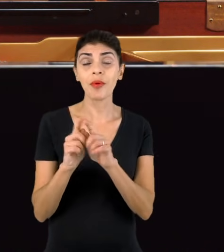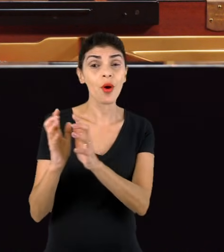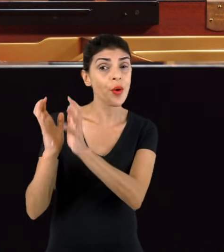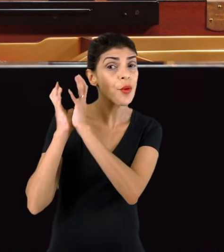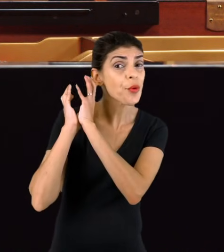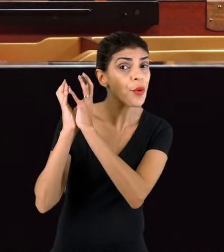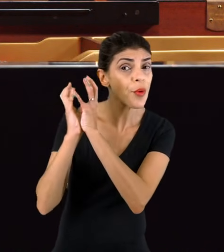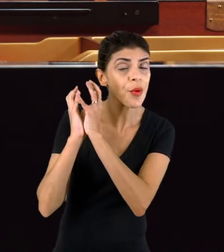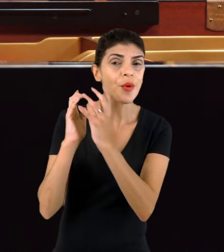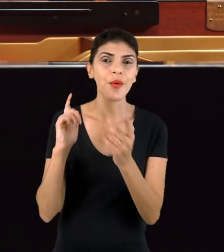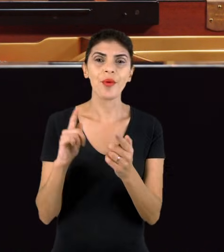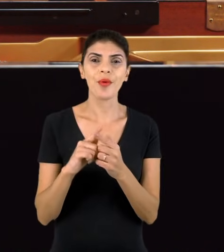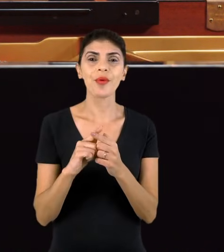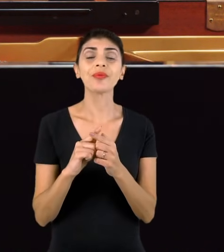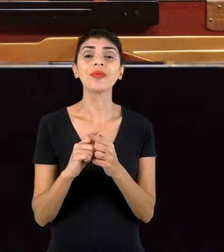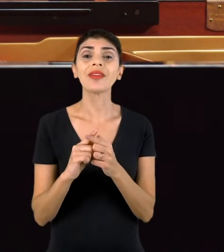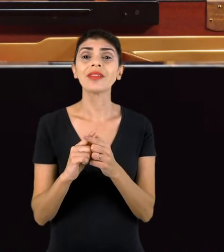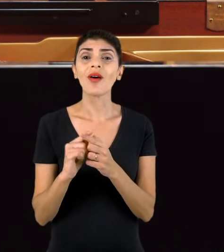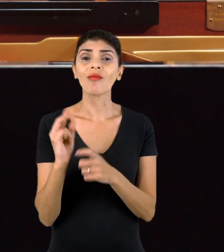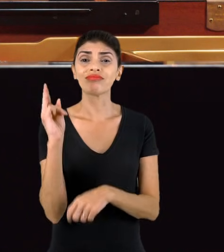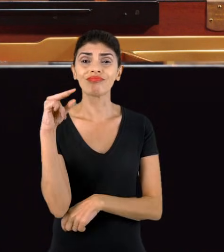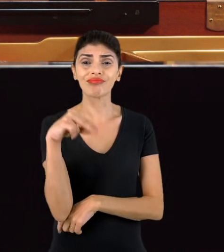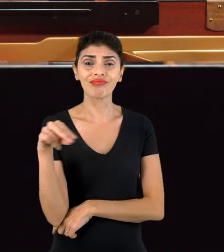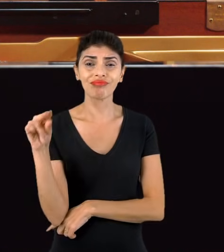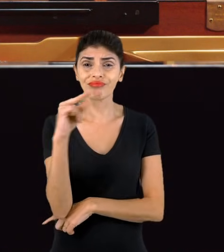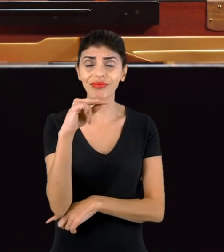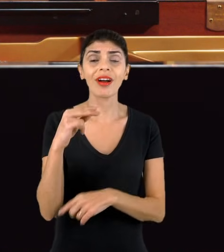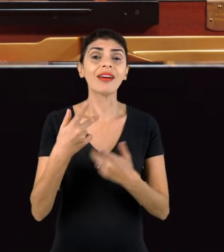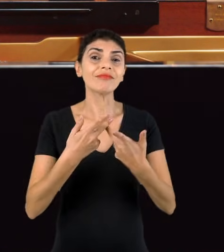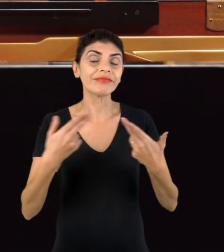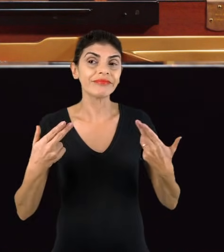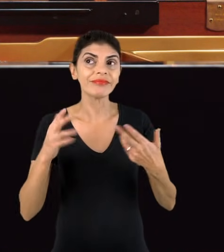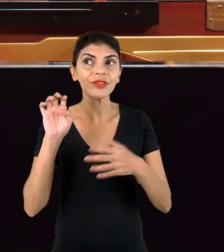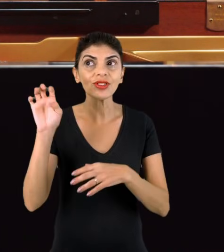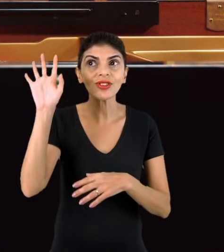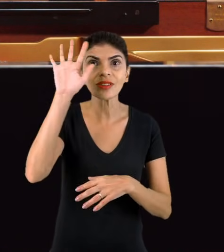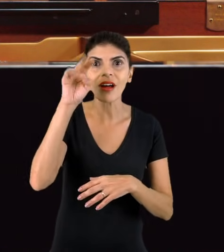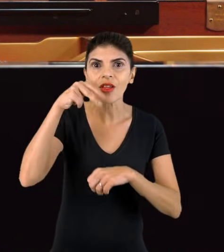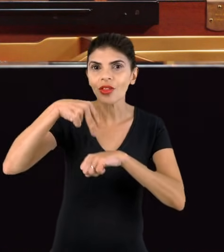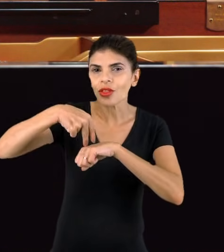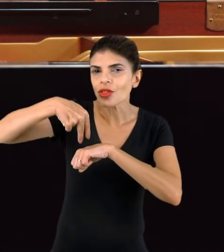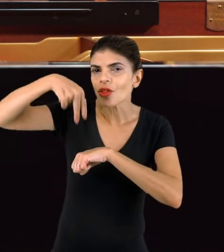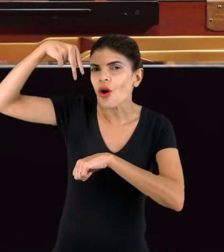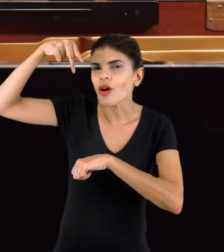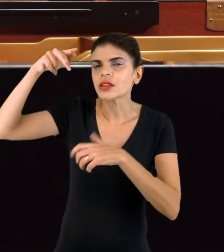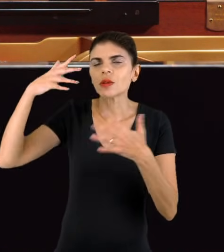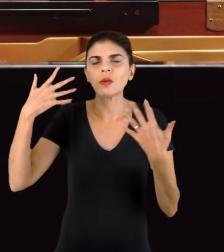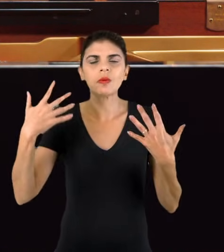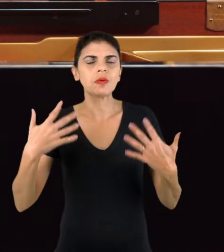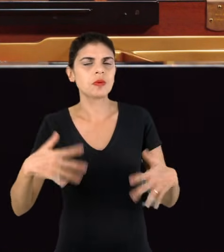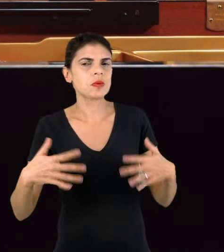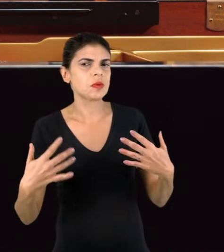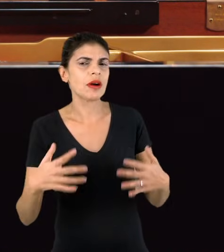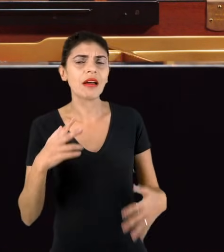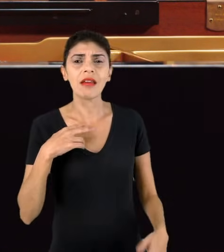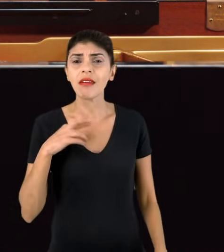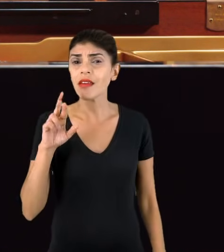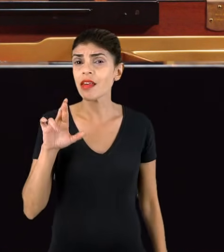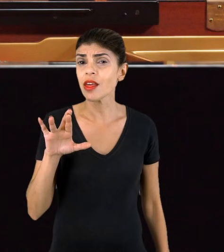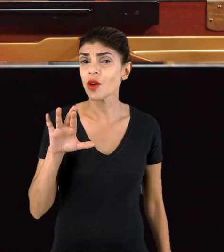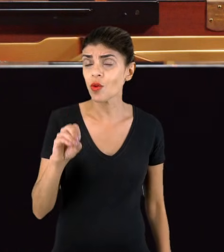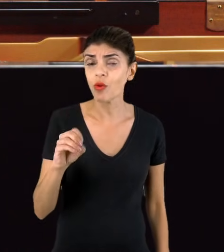da ciranda, do cavalo marinho, é um estado e um Nordeste muito rico, né?